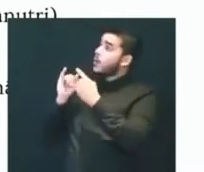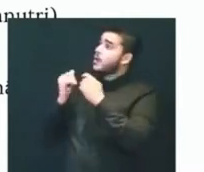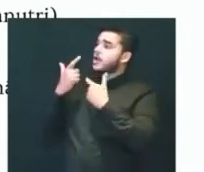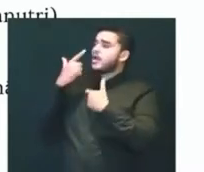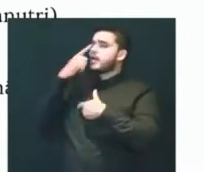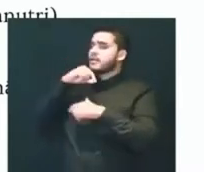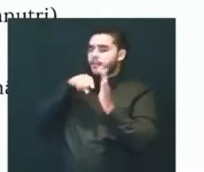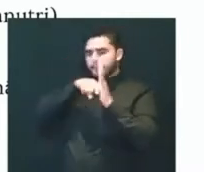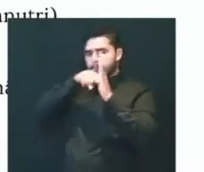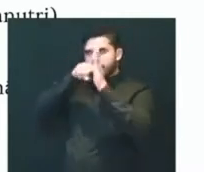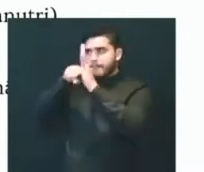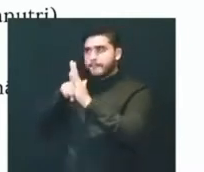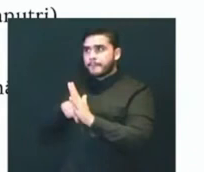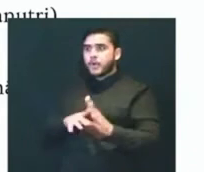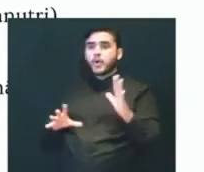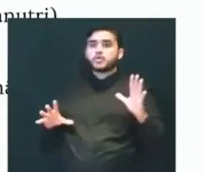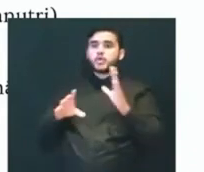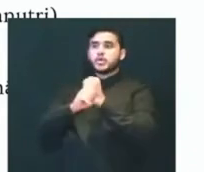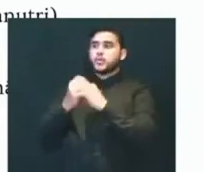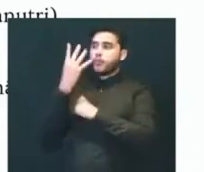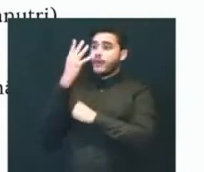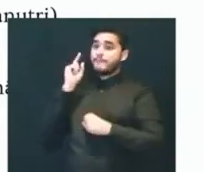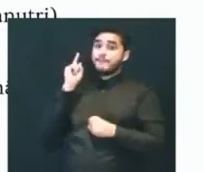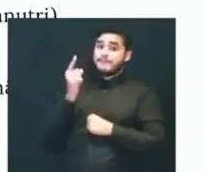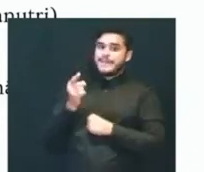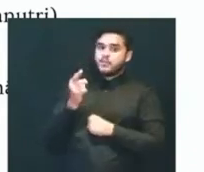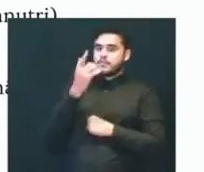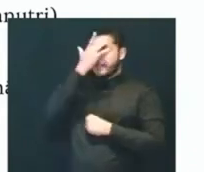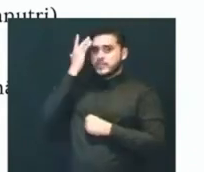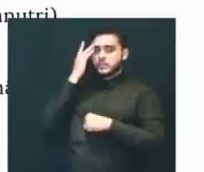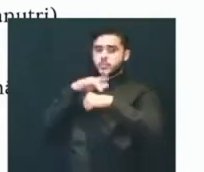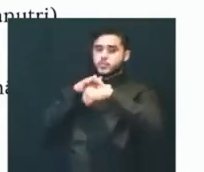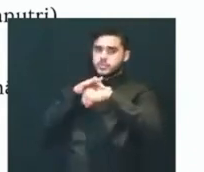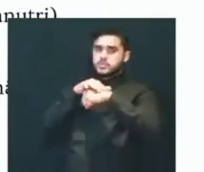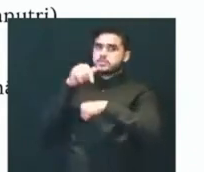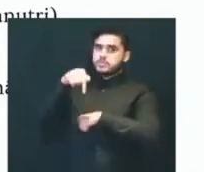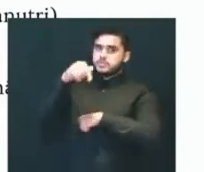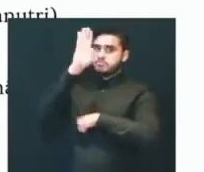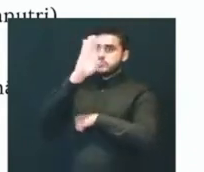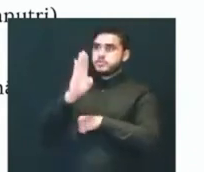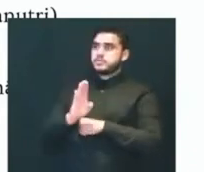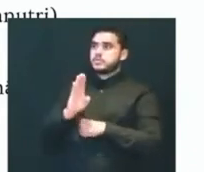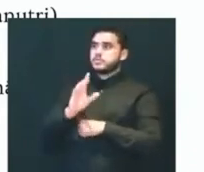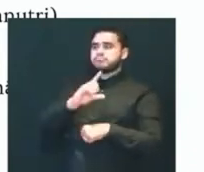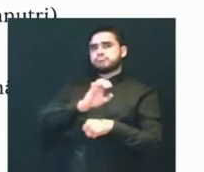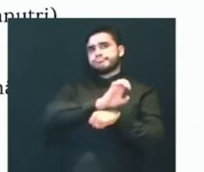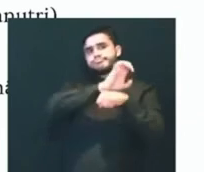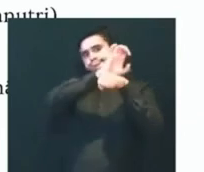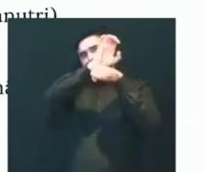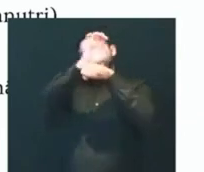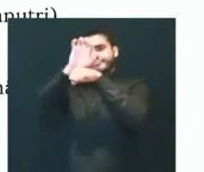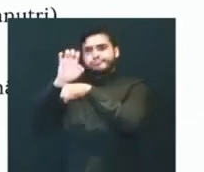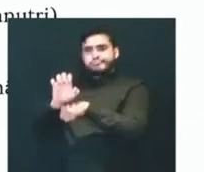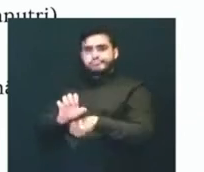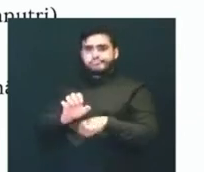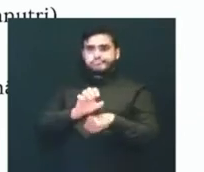com mais de 4.000 pacientes internados aqui no Brasil. Foi feito em vários estados,